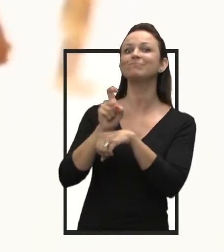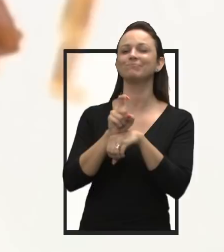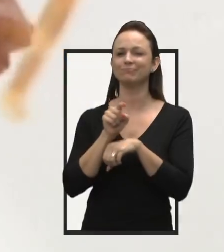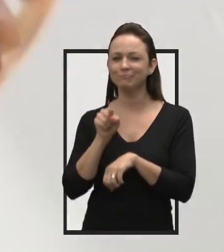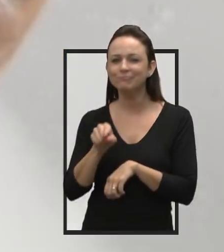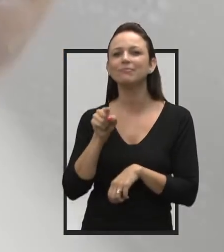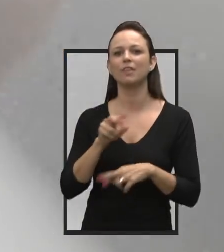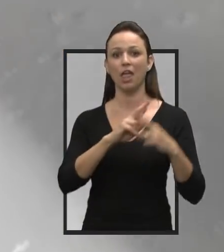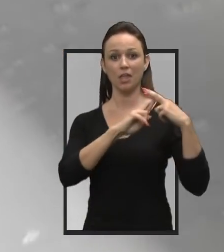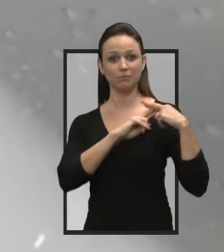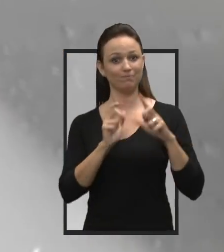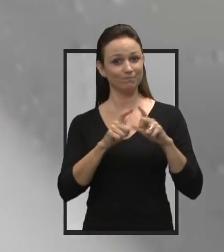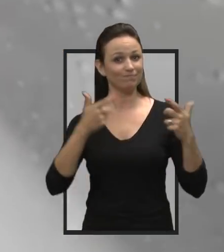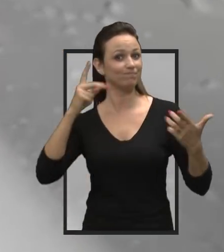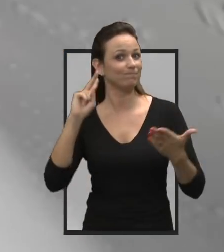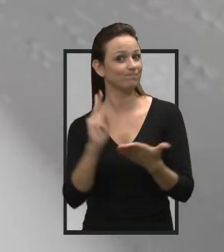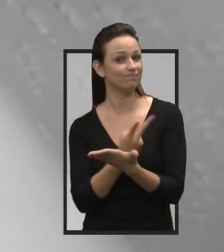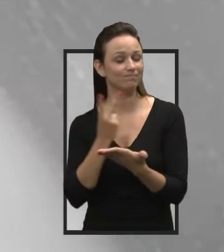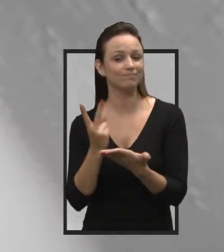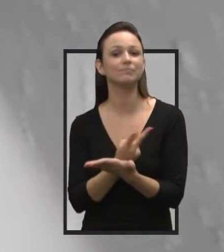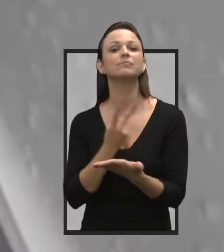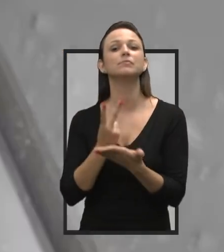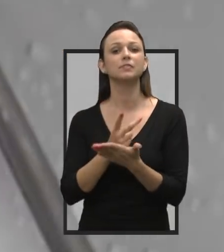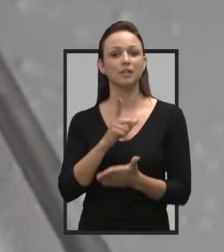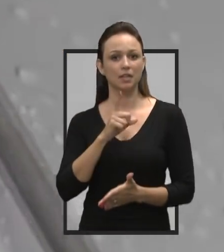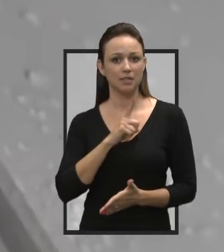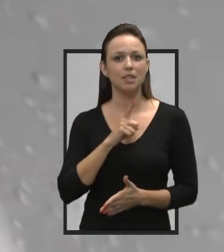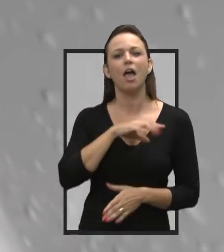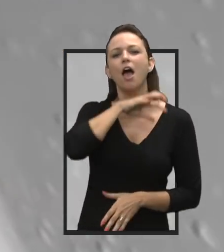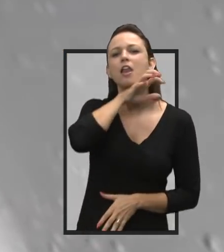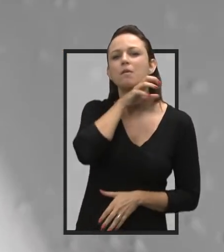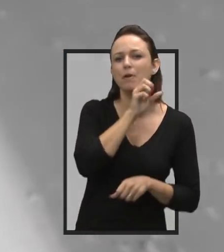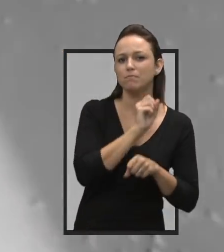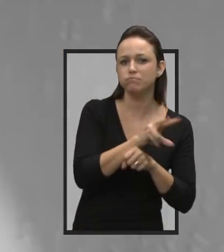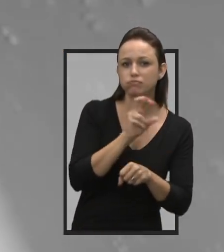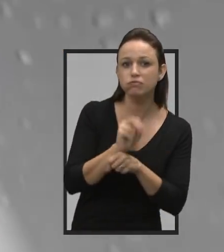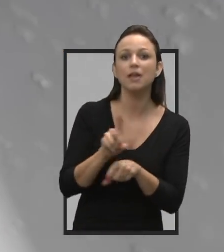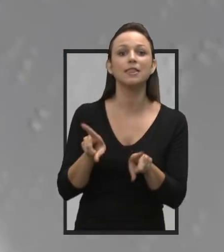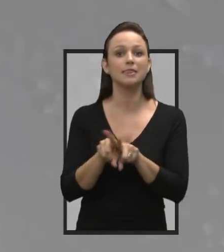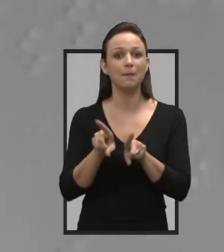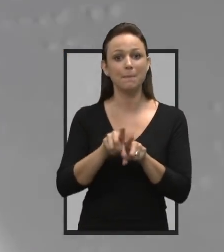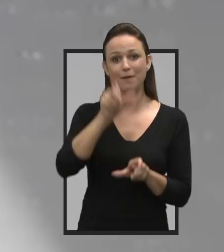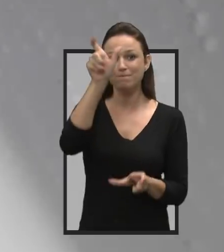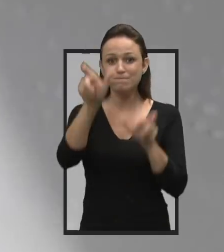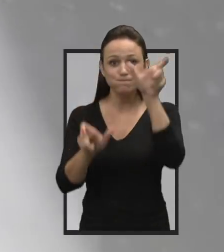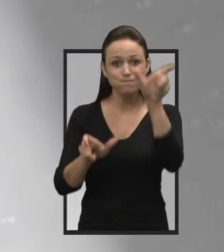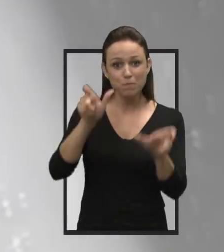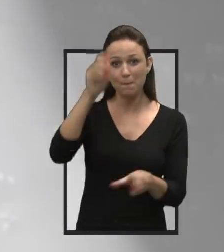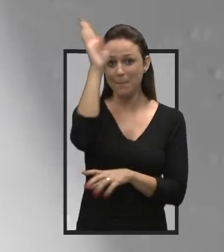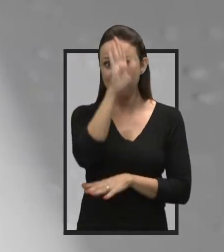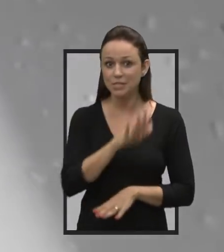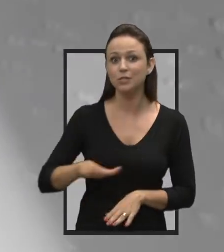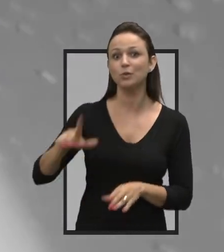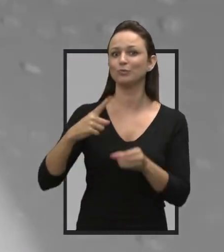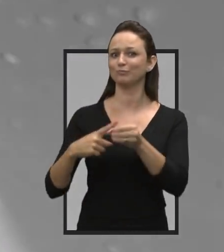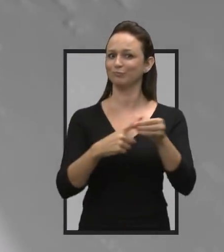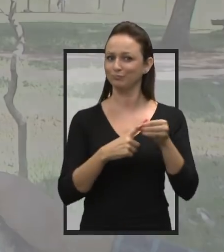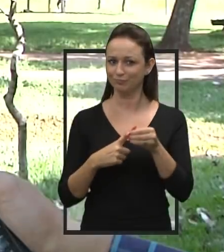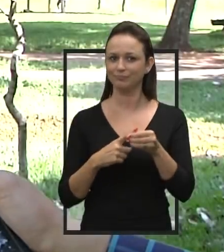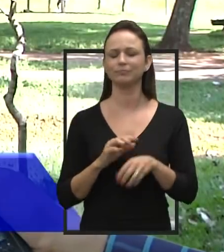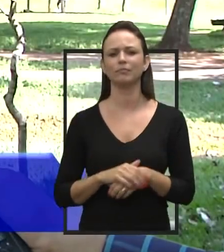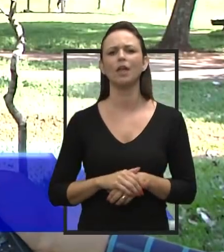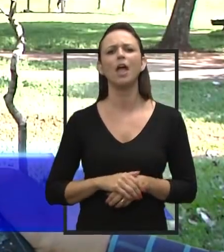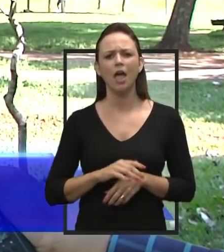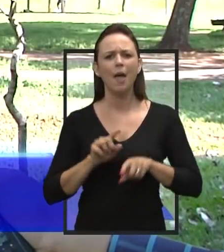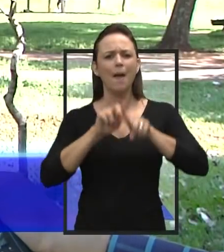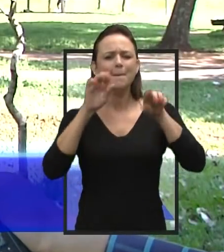escorpiões, responsáveis pela maioria dos acidentes envolvendo animais peçonhentos e seres humanos no Brasil e em nossa região.